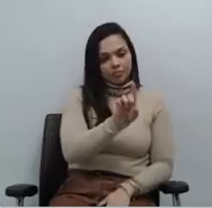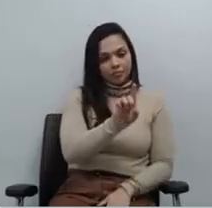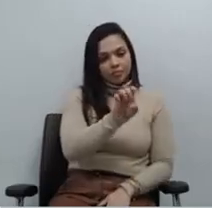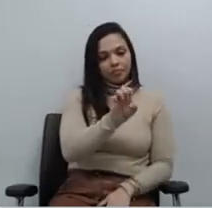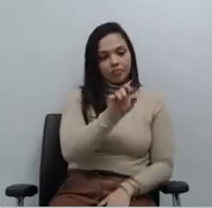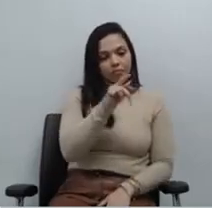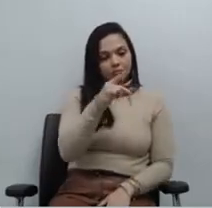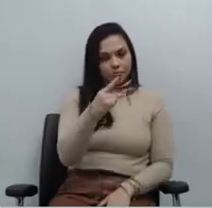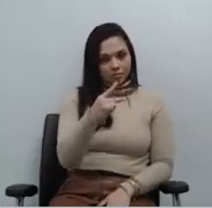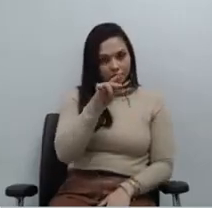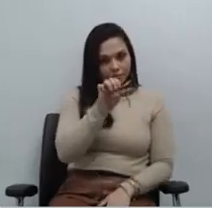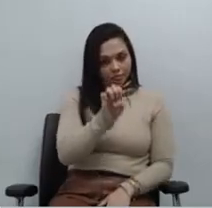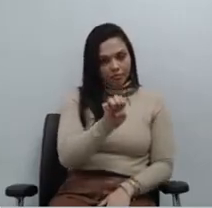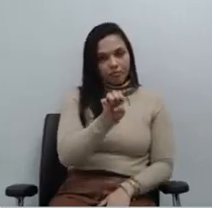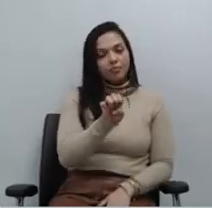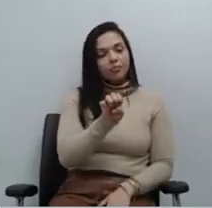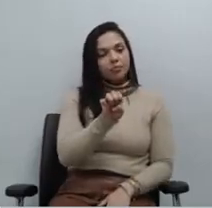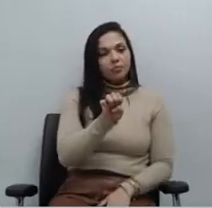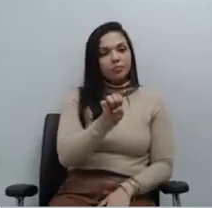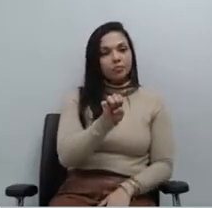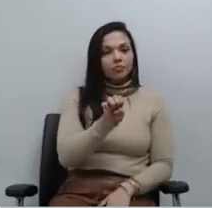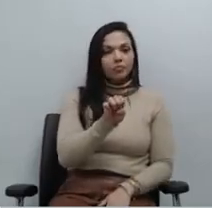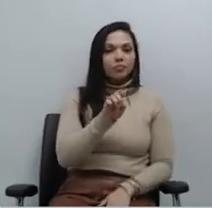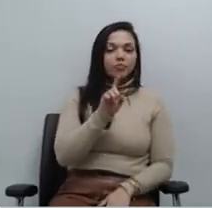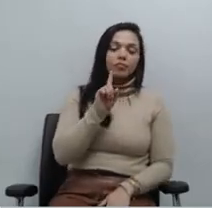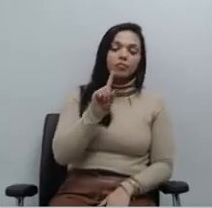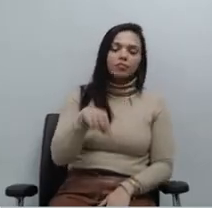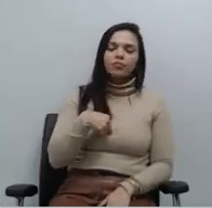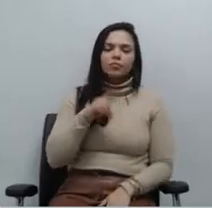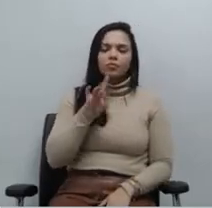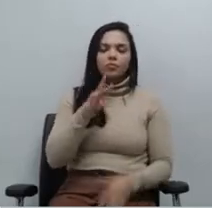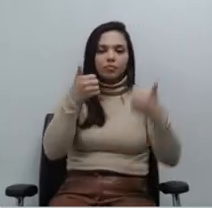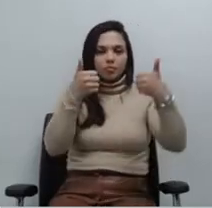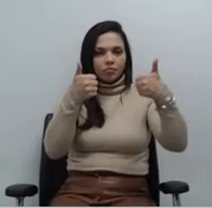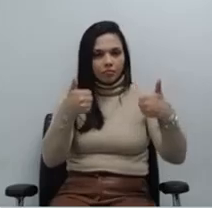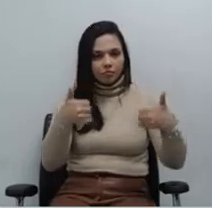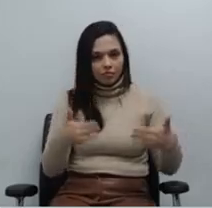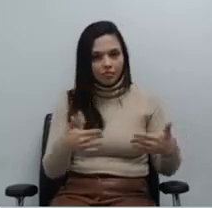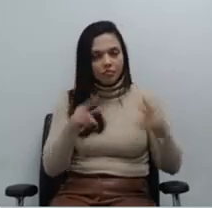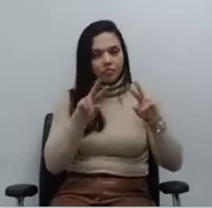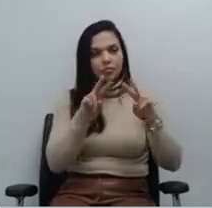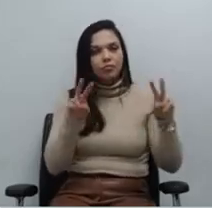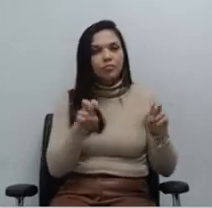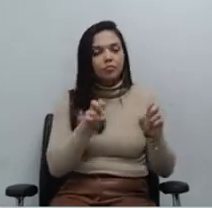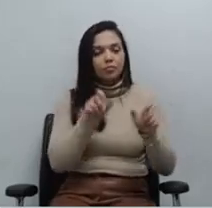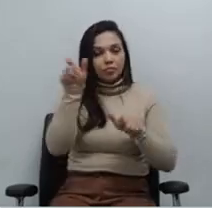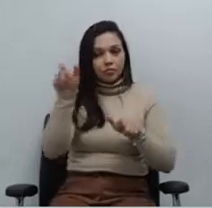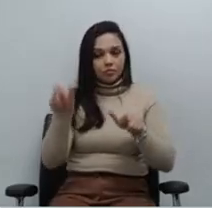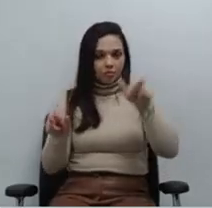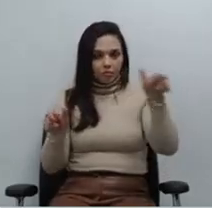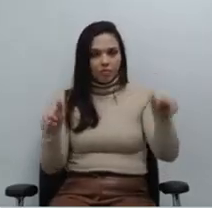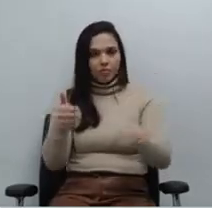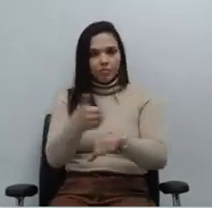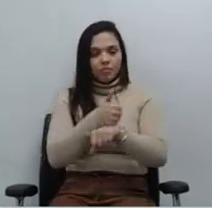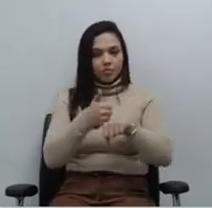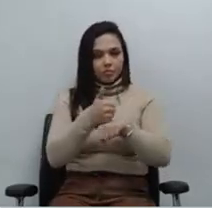também na arguição dos candidatos, faço aqui um pedido, encarecidamente, né,